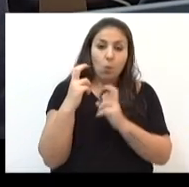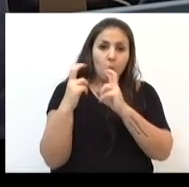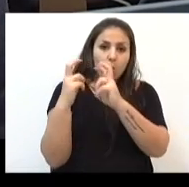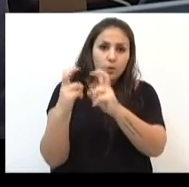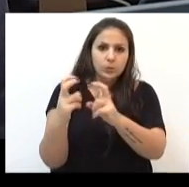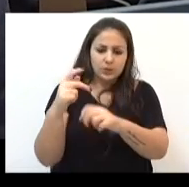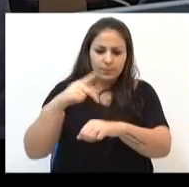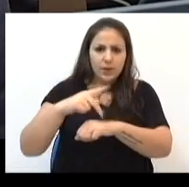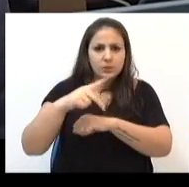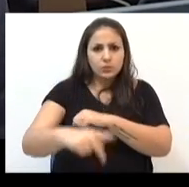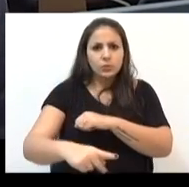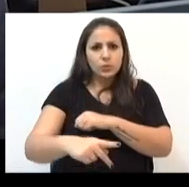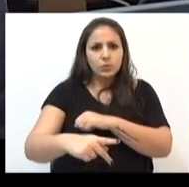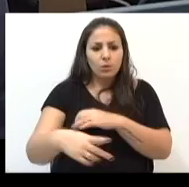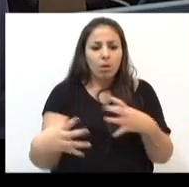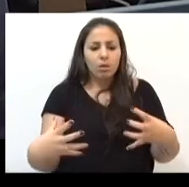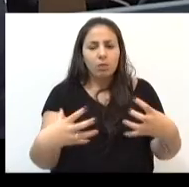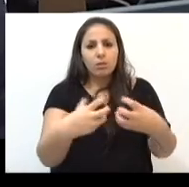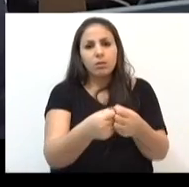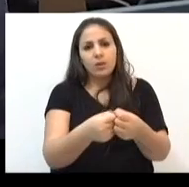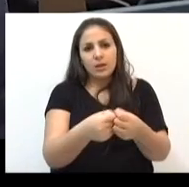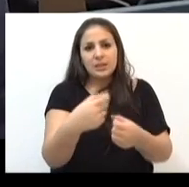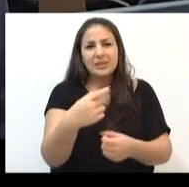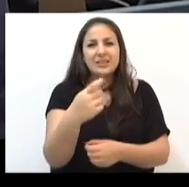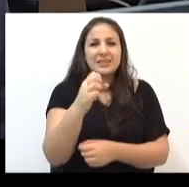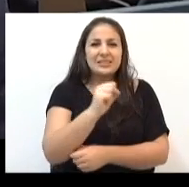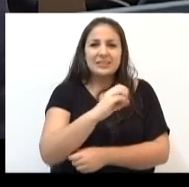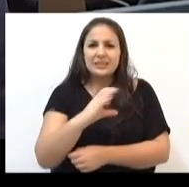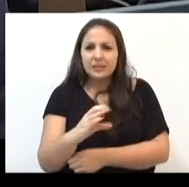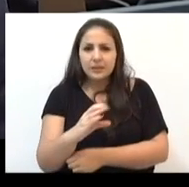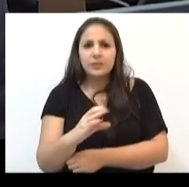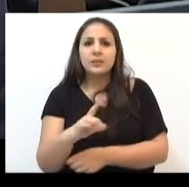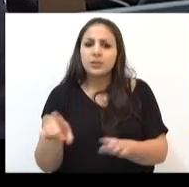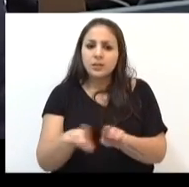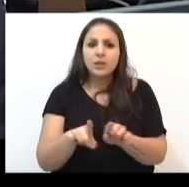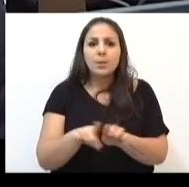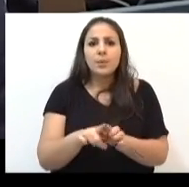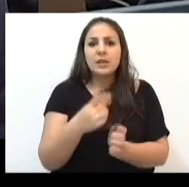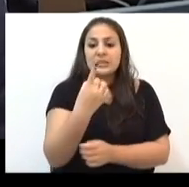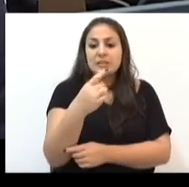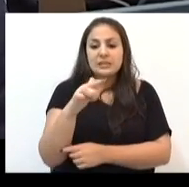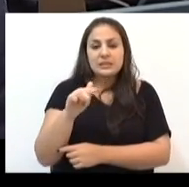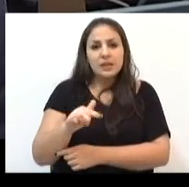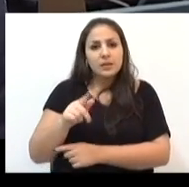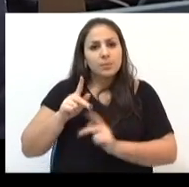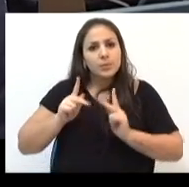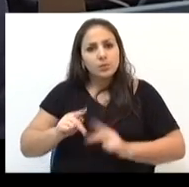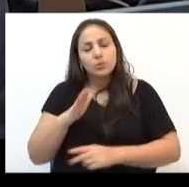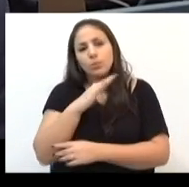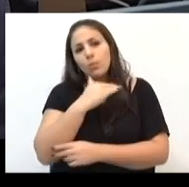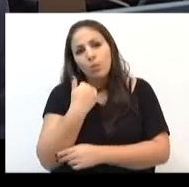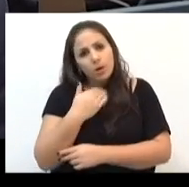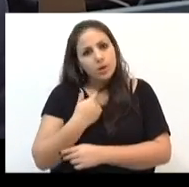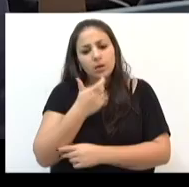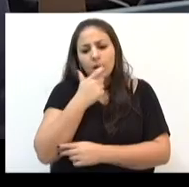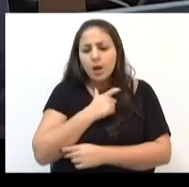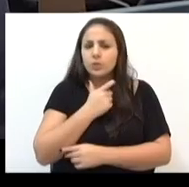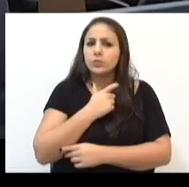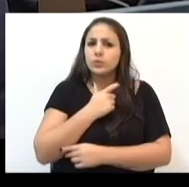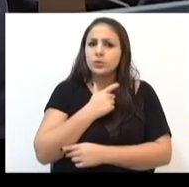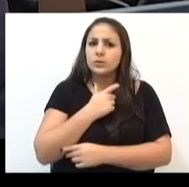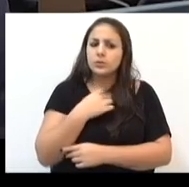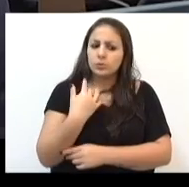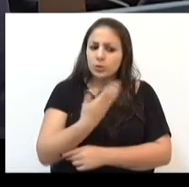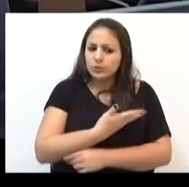que acabou se acidentando em Santa Catarina e que motivou o ceifamento de 17 vidas, né? Isso é muito significativo na